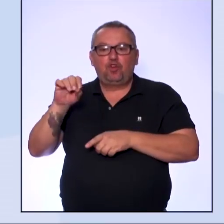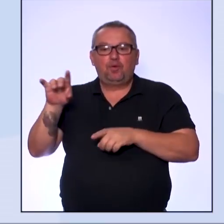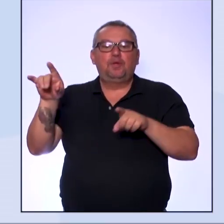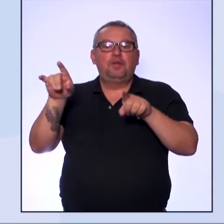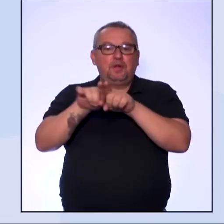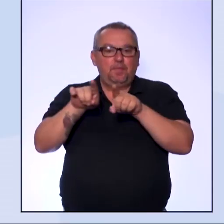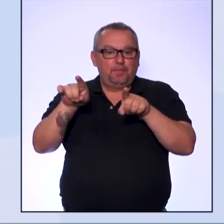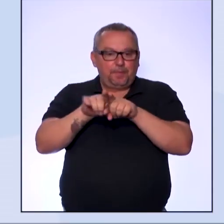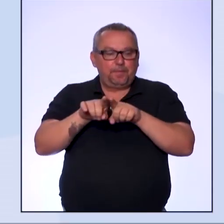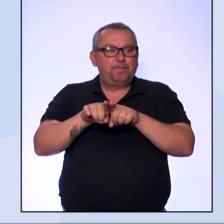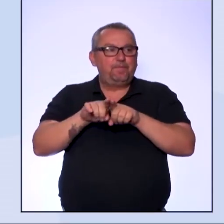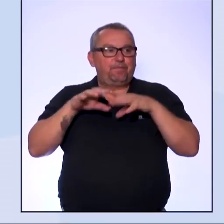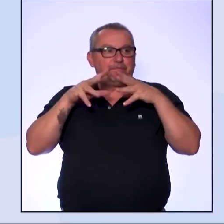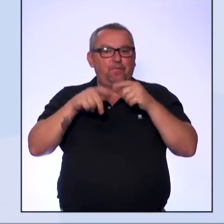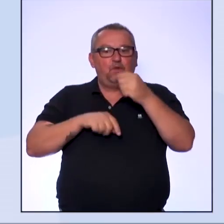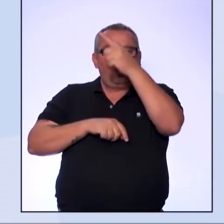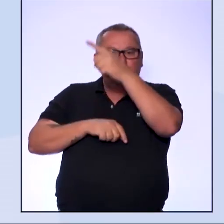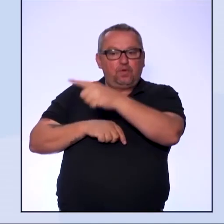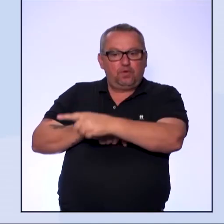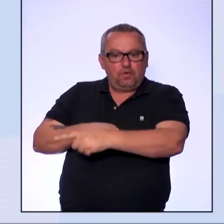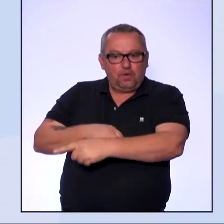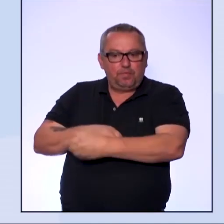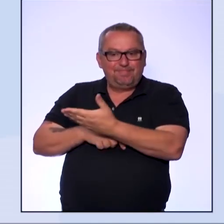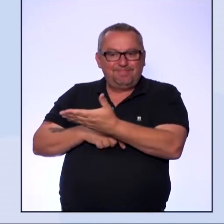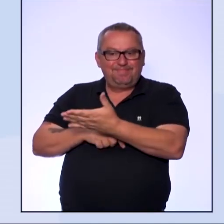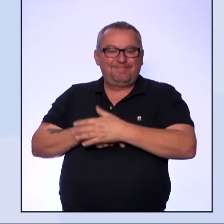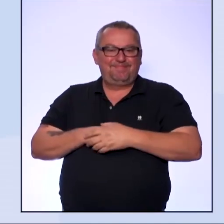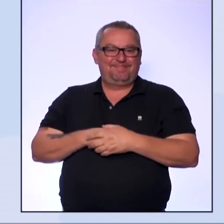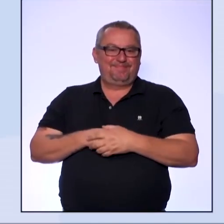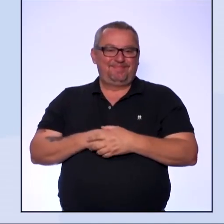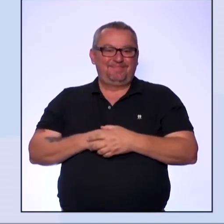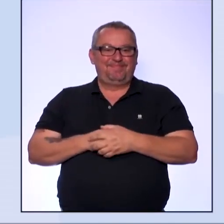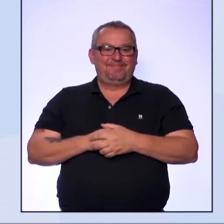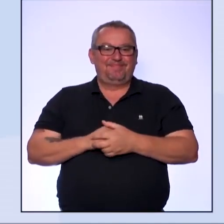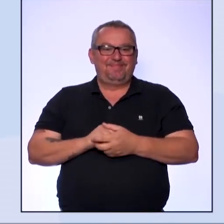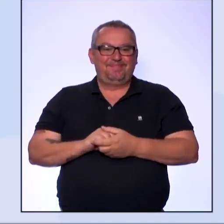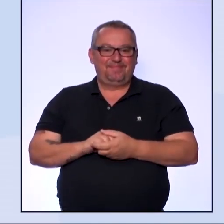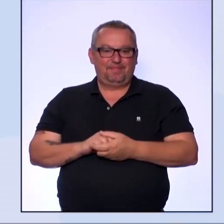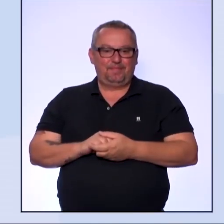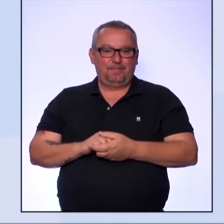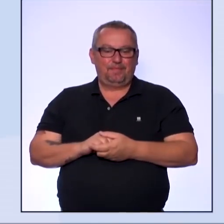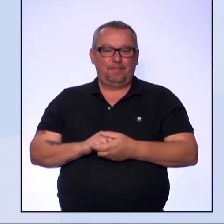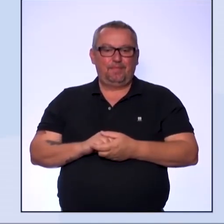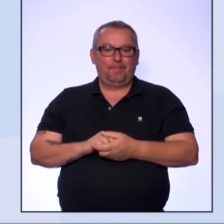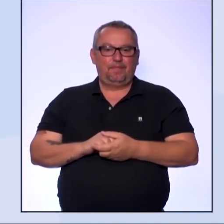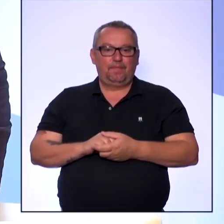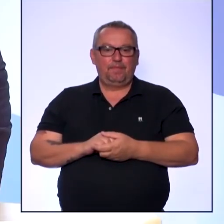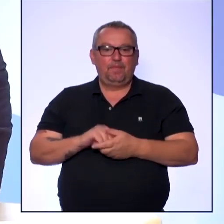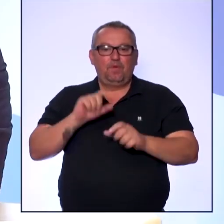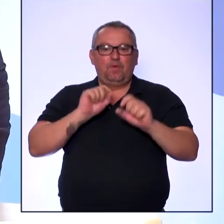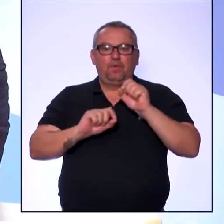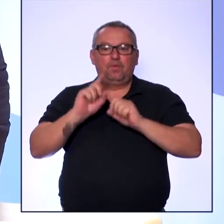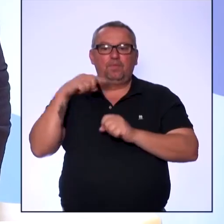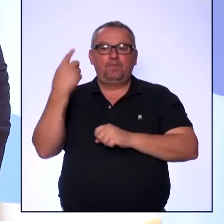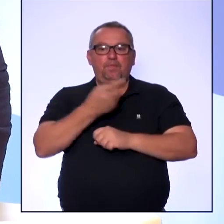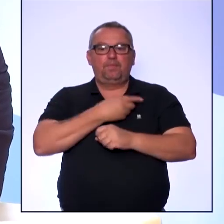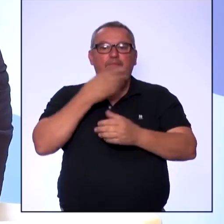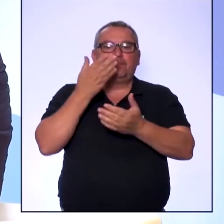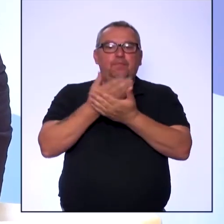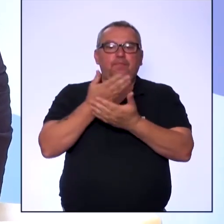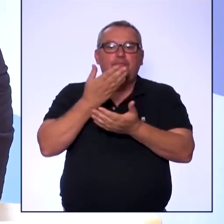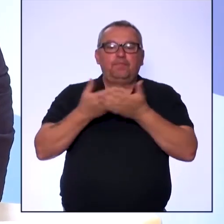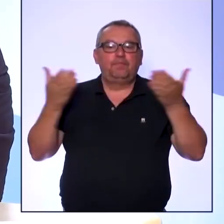últimas aulas, a professora Milene Soares Barbosa e também o professor Sérgio Luiz Damiati. E o que a gente vai estudar hoje,